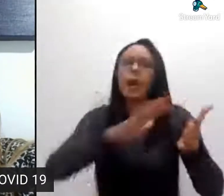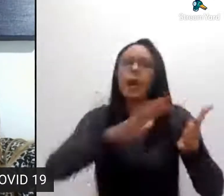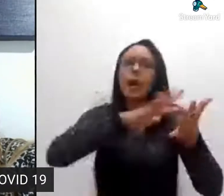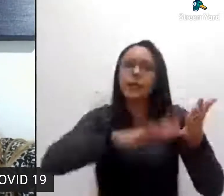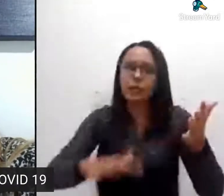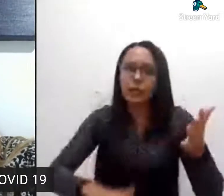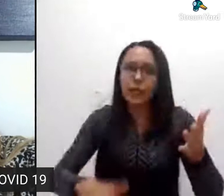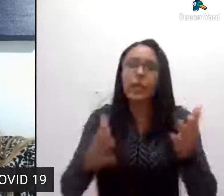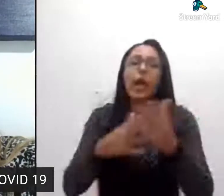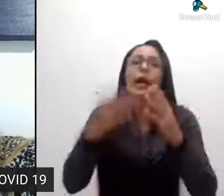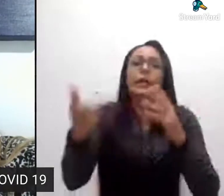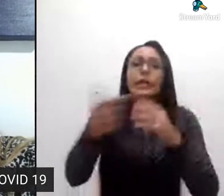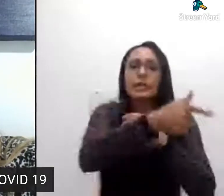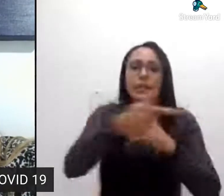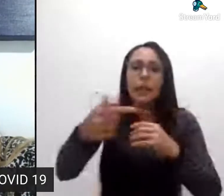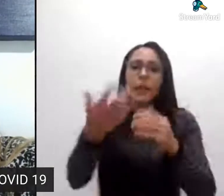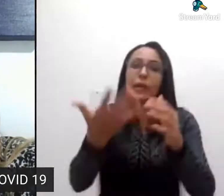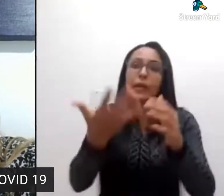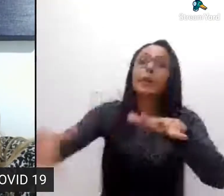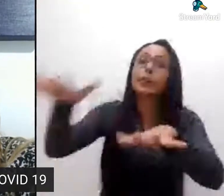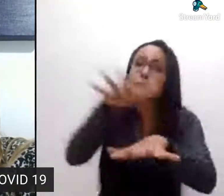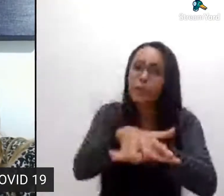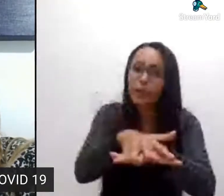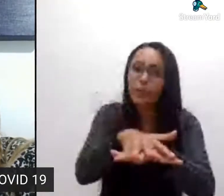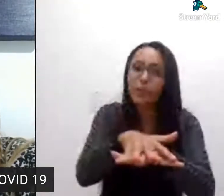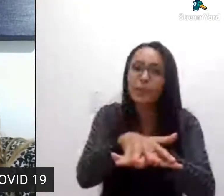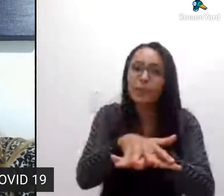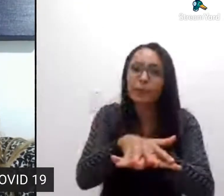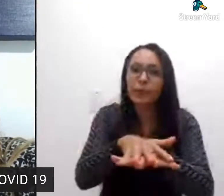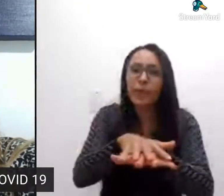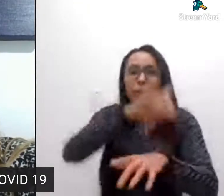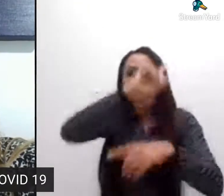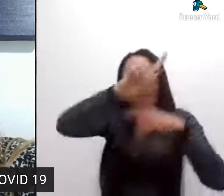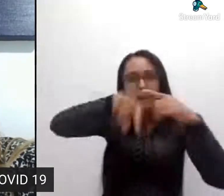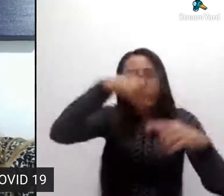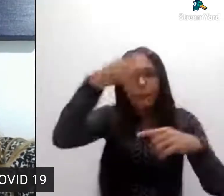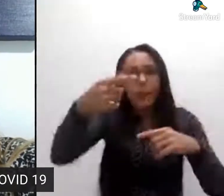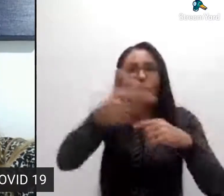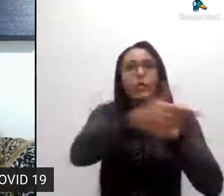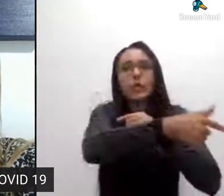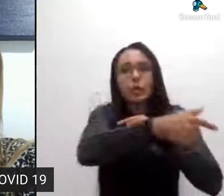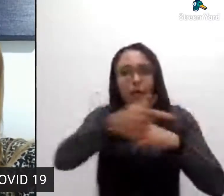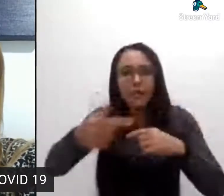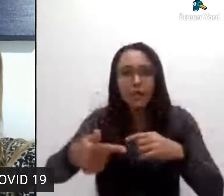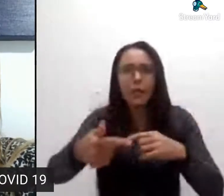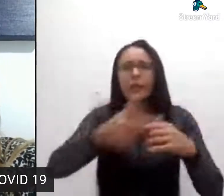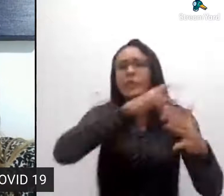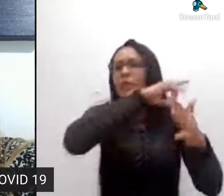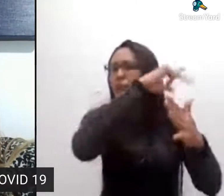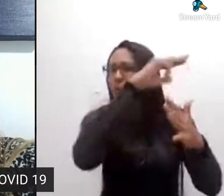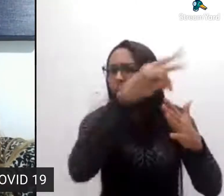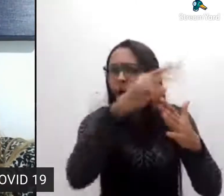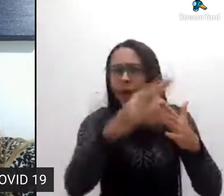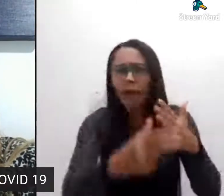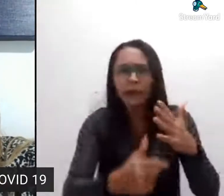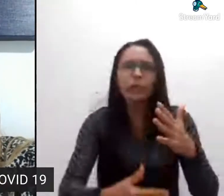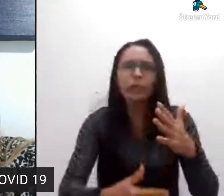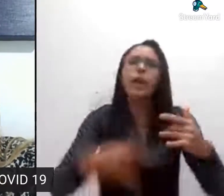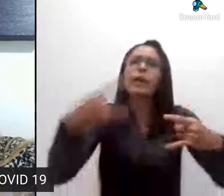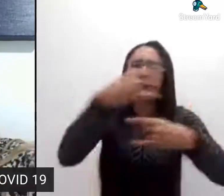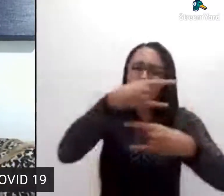da Inclusão. Na próxima semana, nós também teremos outros eventos para professores, para